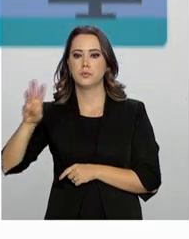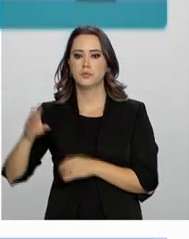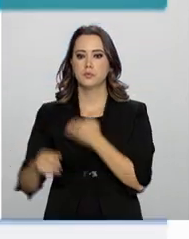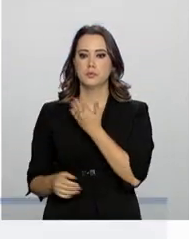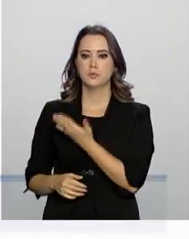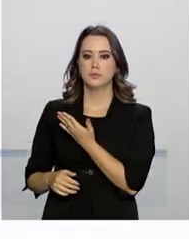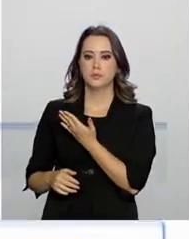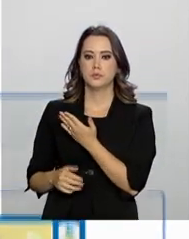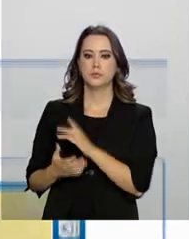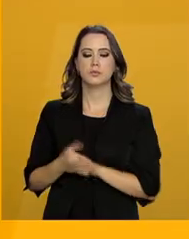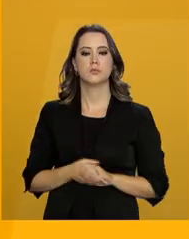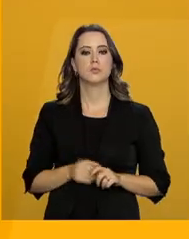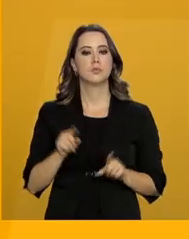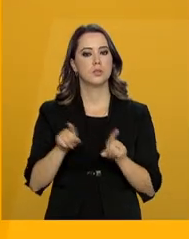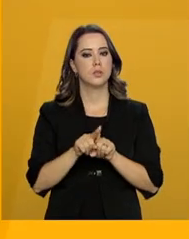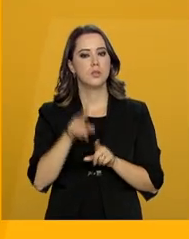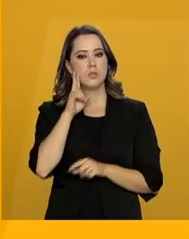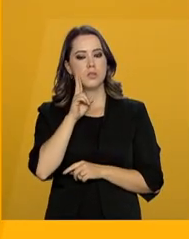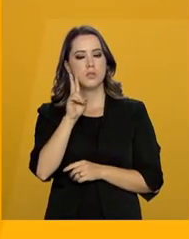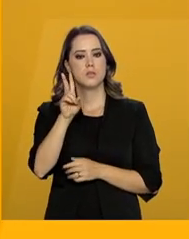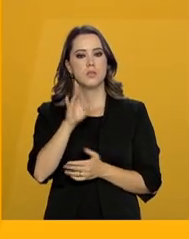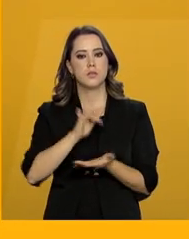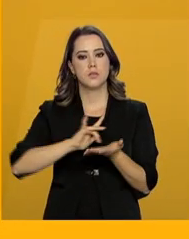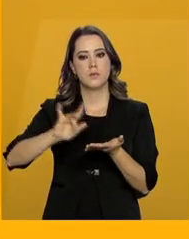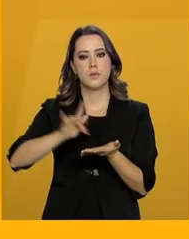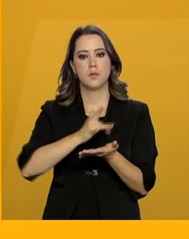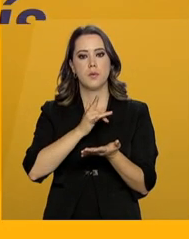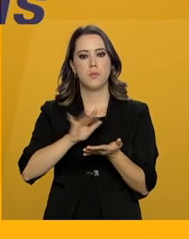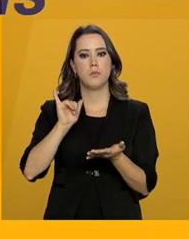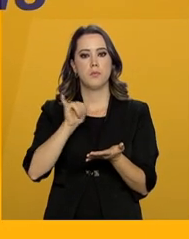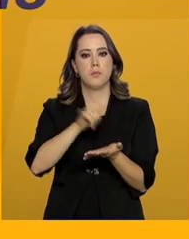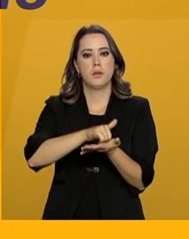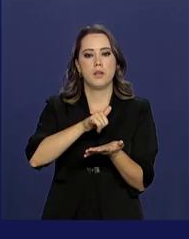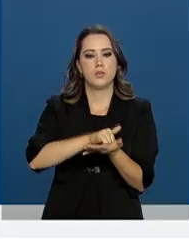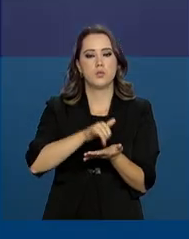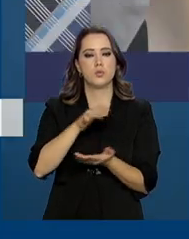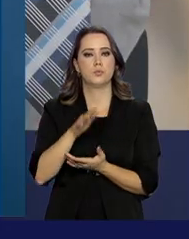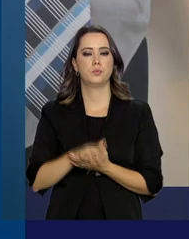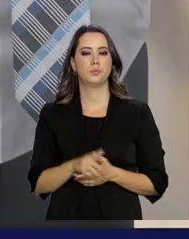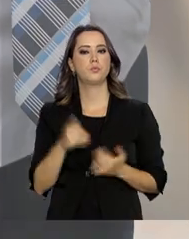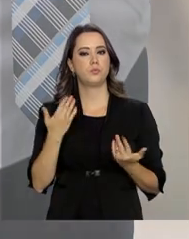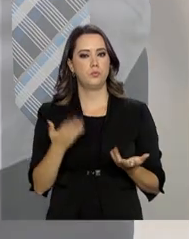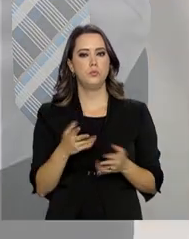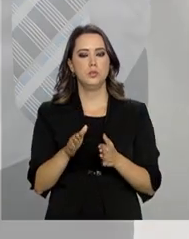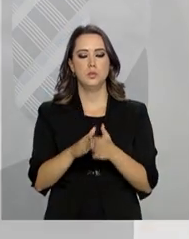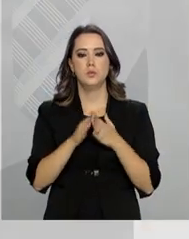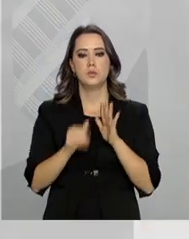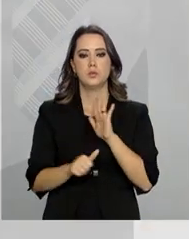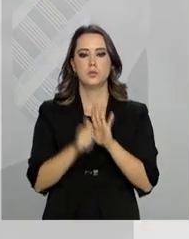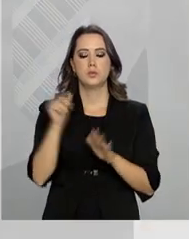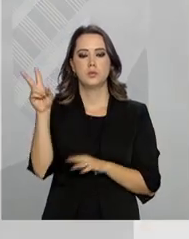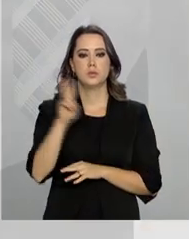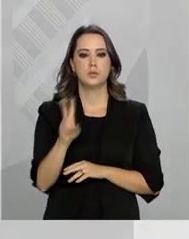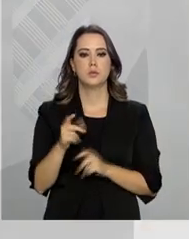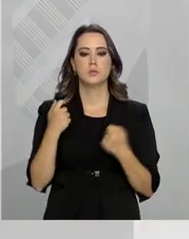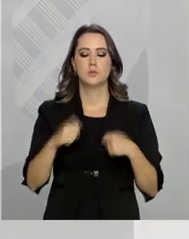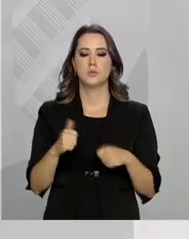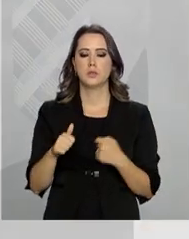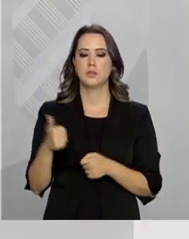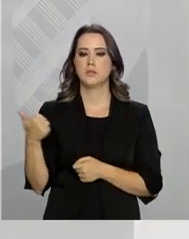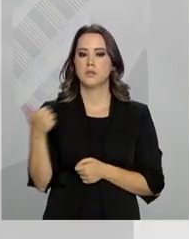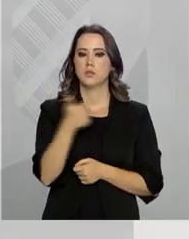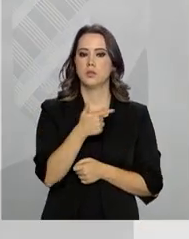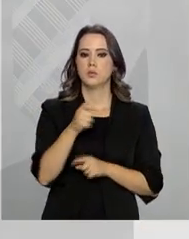emprega brasil e o acompanhamento pelo aplicativo cine fácil para fazer o pedido pela primeira vez é preciso ter